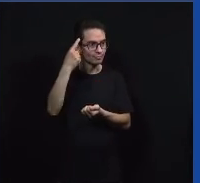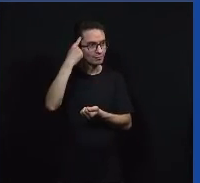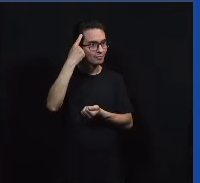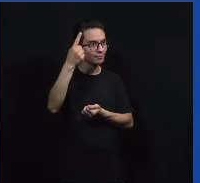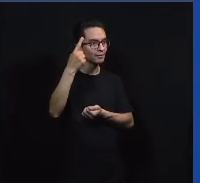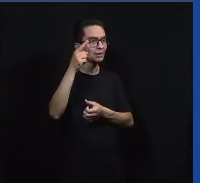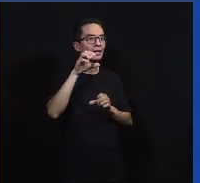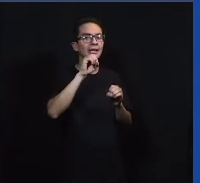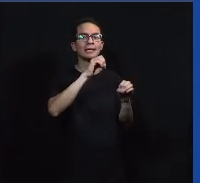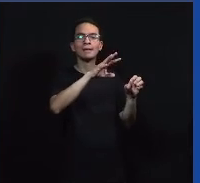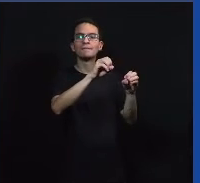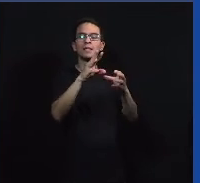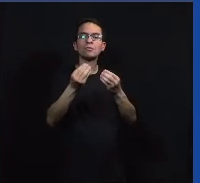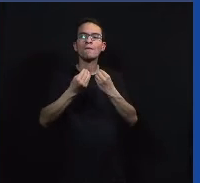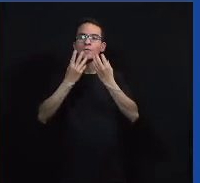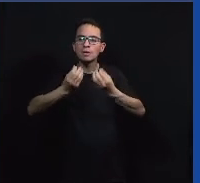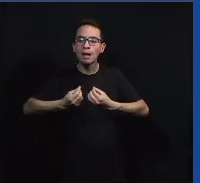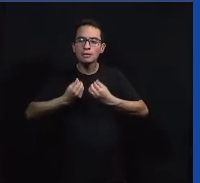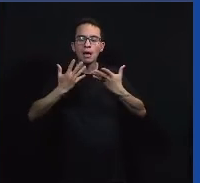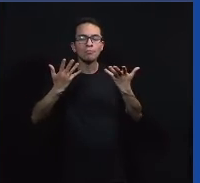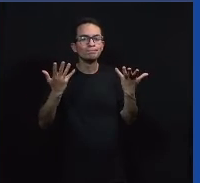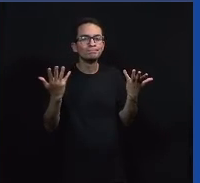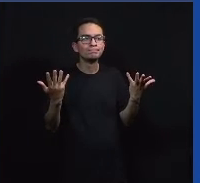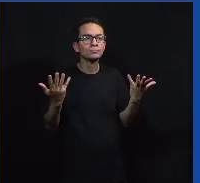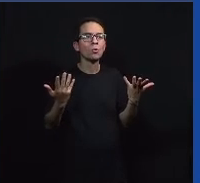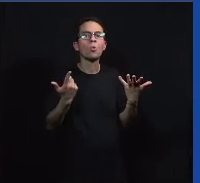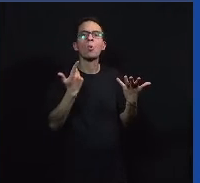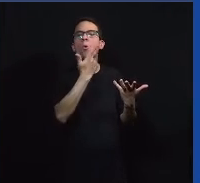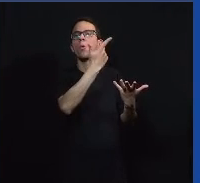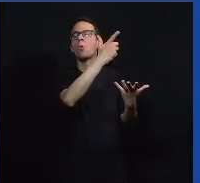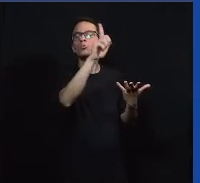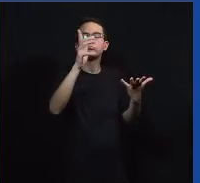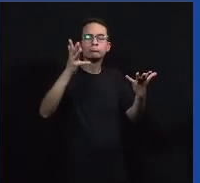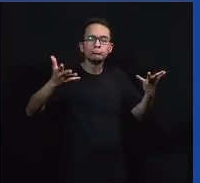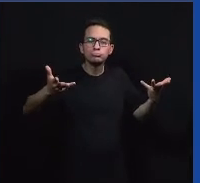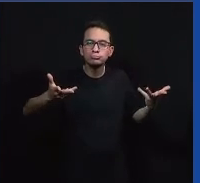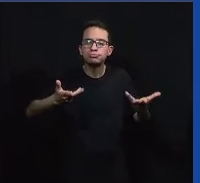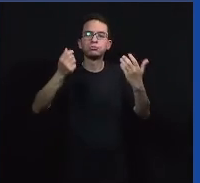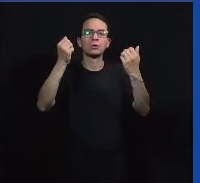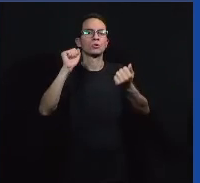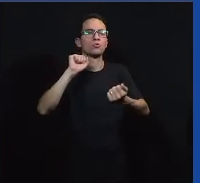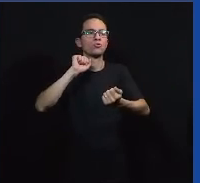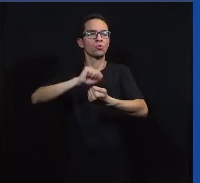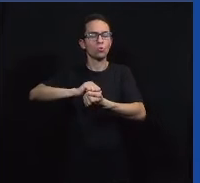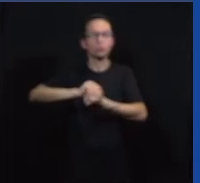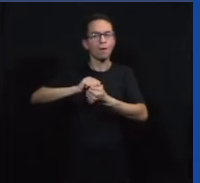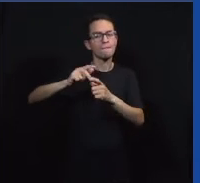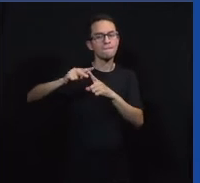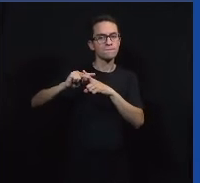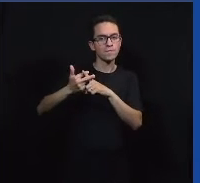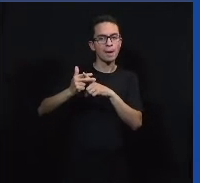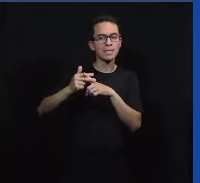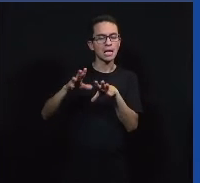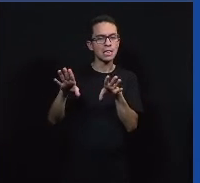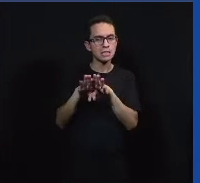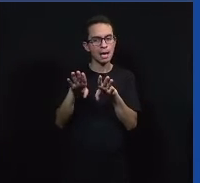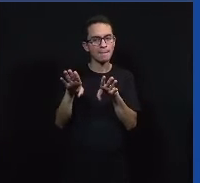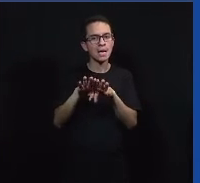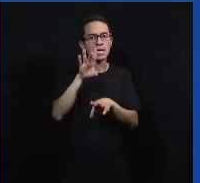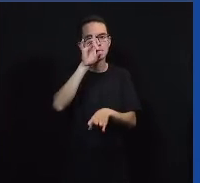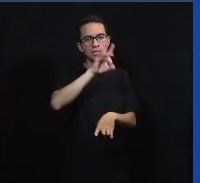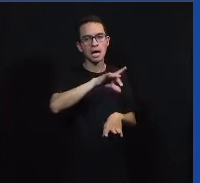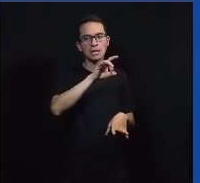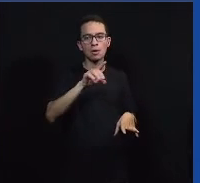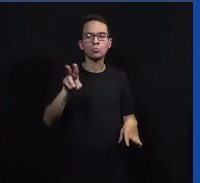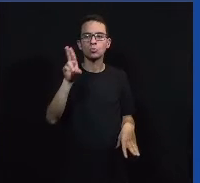assim, informação, o outro na parte de colocar para ação e todas as ferramentas que cada um usou. Eu assim fiquei muito